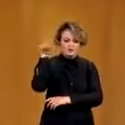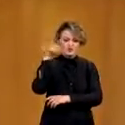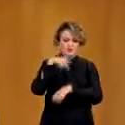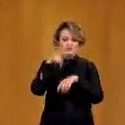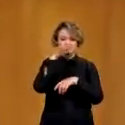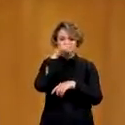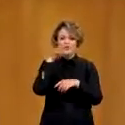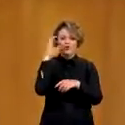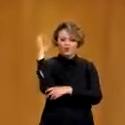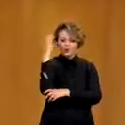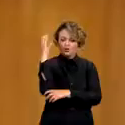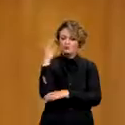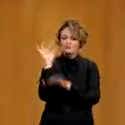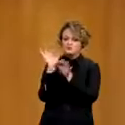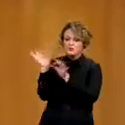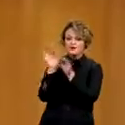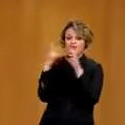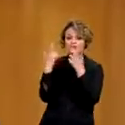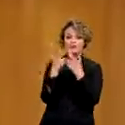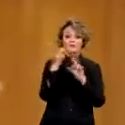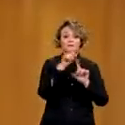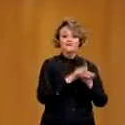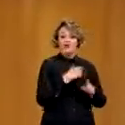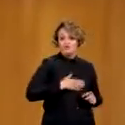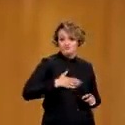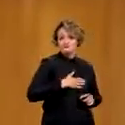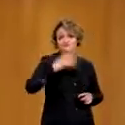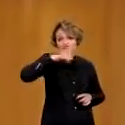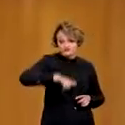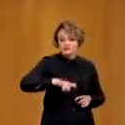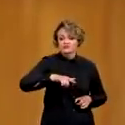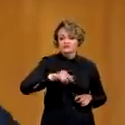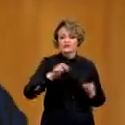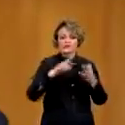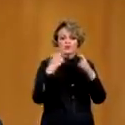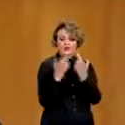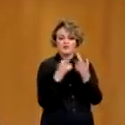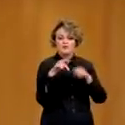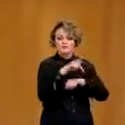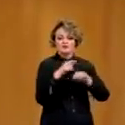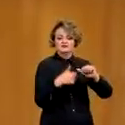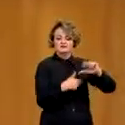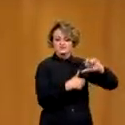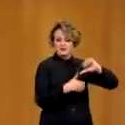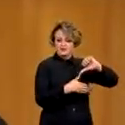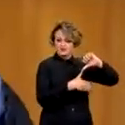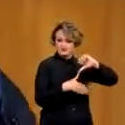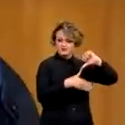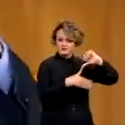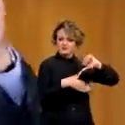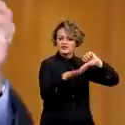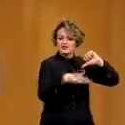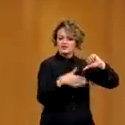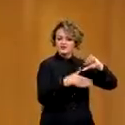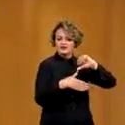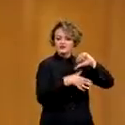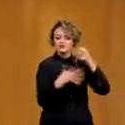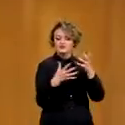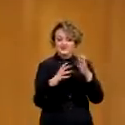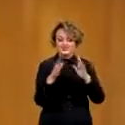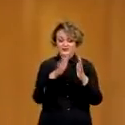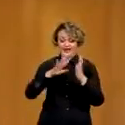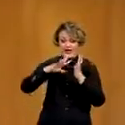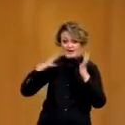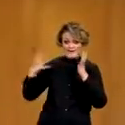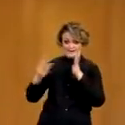Para preparar uma reunião que vai ter em agosto com todos os países da América do Sul. O que que nós queremos? Pegar toda a Amazônia